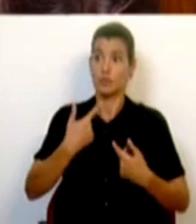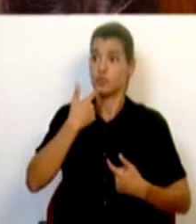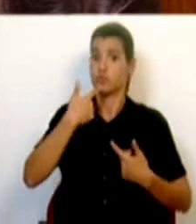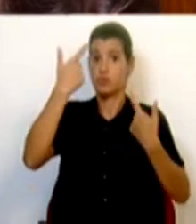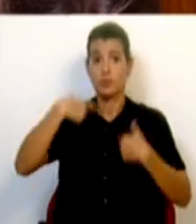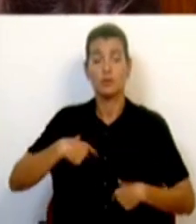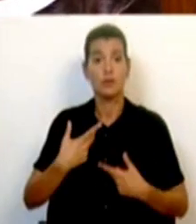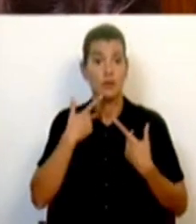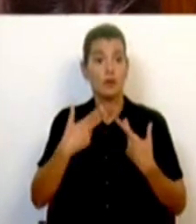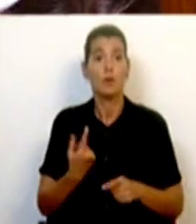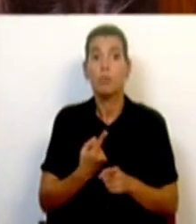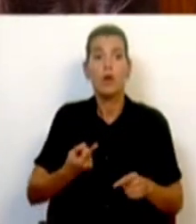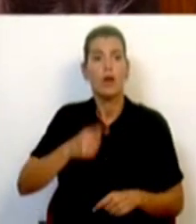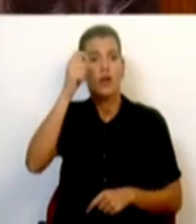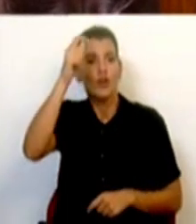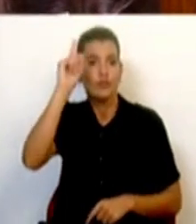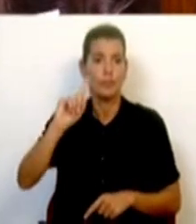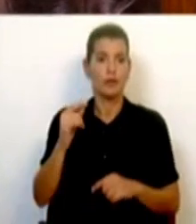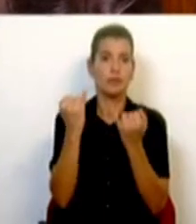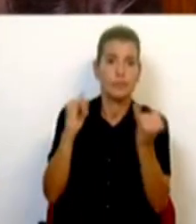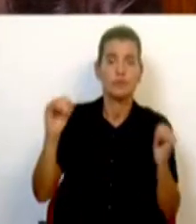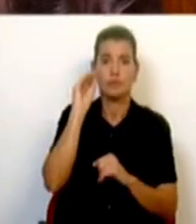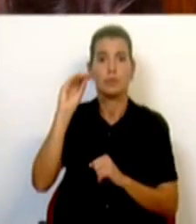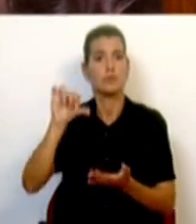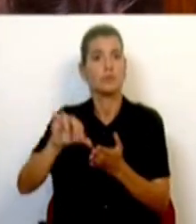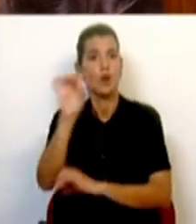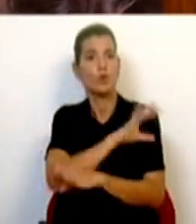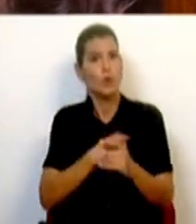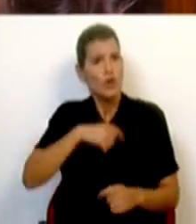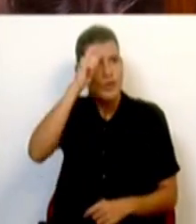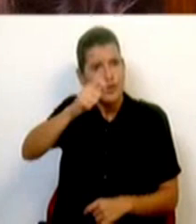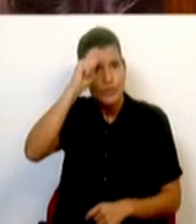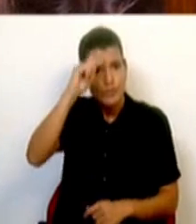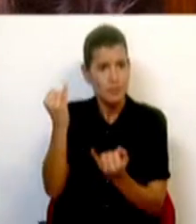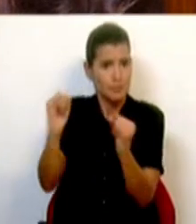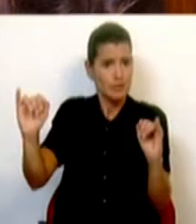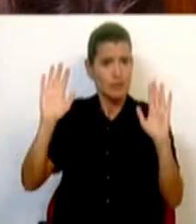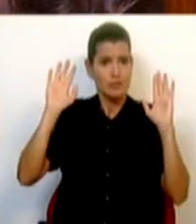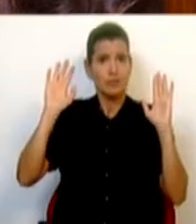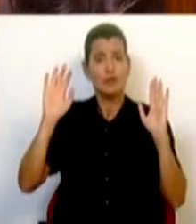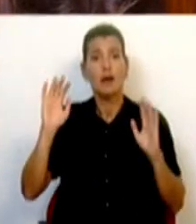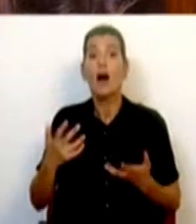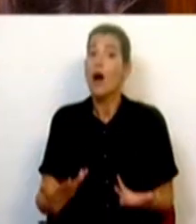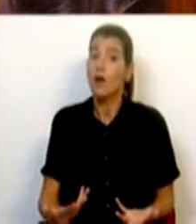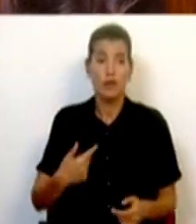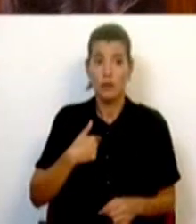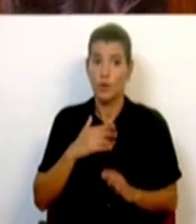criticado, por não respeitar a independência do Banco Central Europeu. E eu respeito a independência do Banco Central Europeu. Agora, não tenha de concordar com